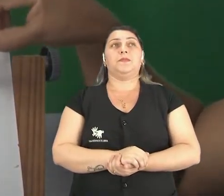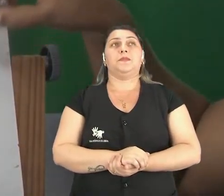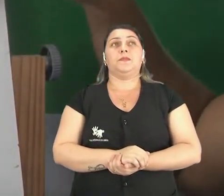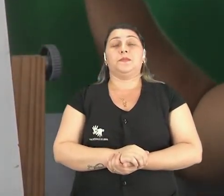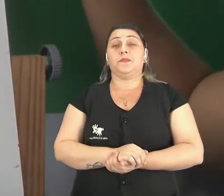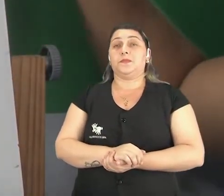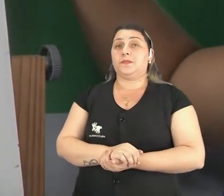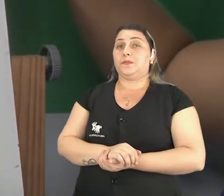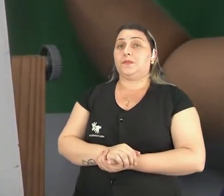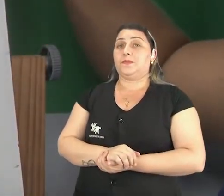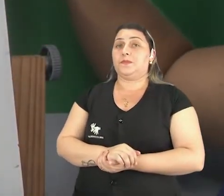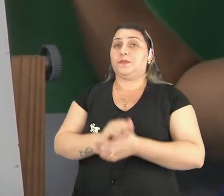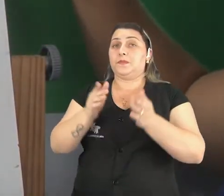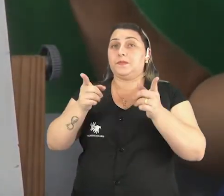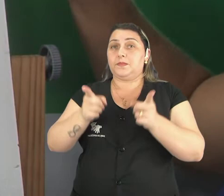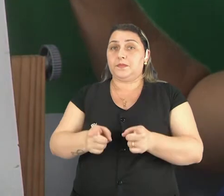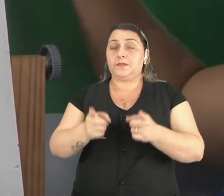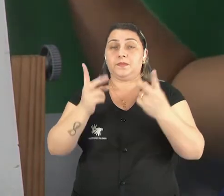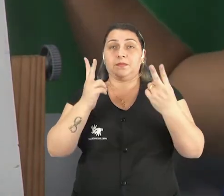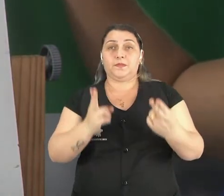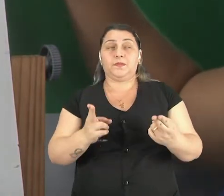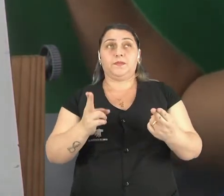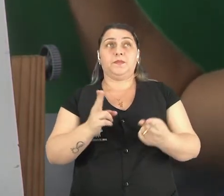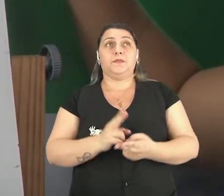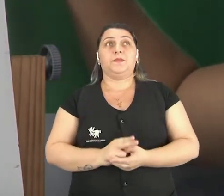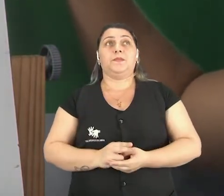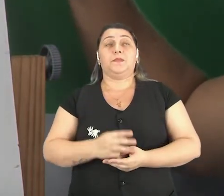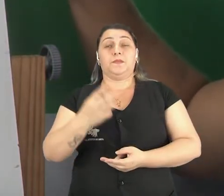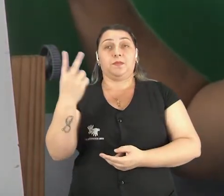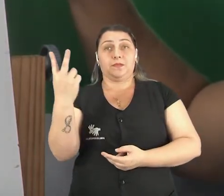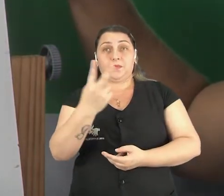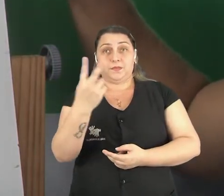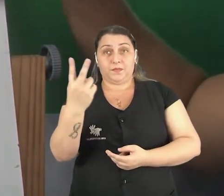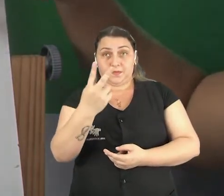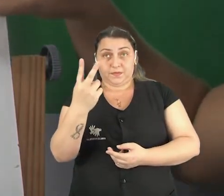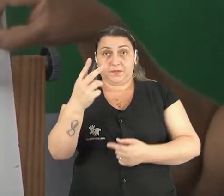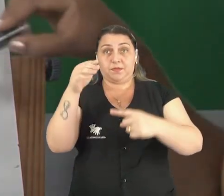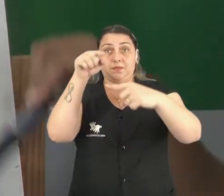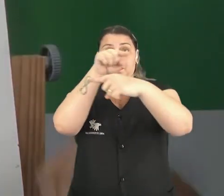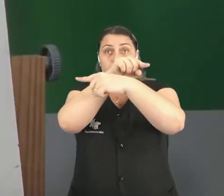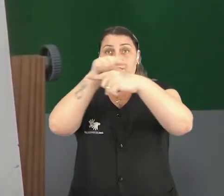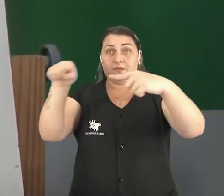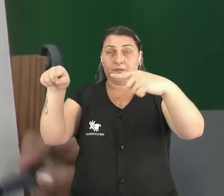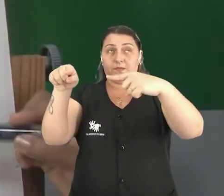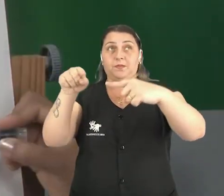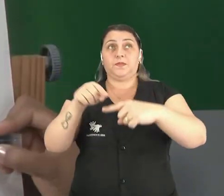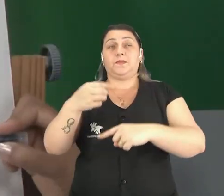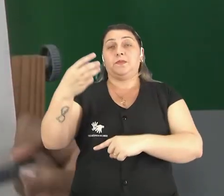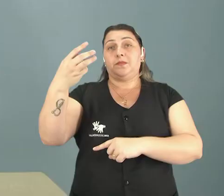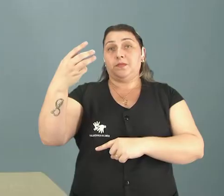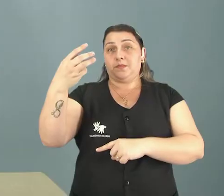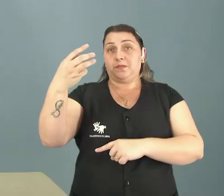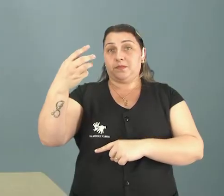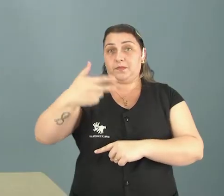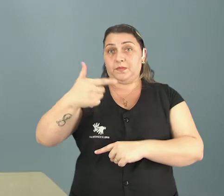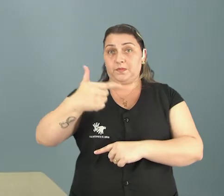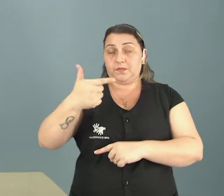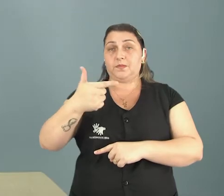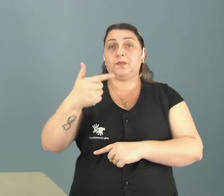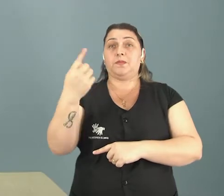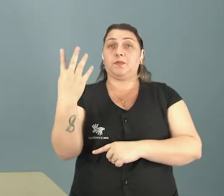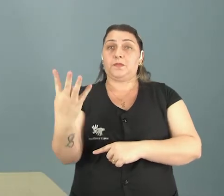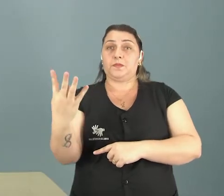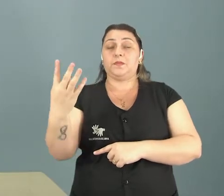mesmo tamanho. O primeiro grupo dividiu a folha em 2 pedaços, o segundo em 4 e